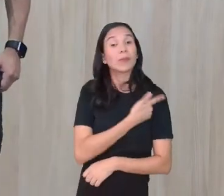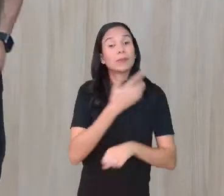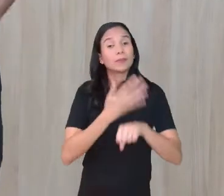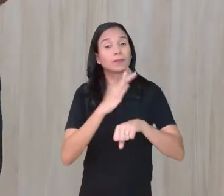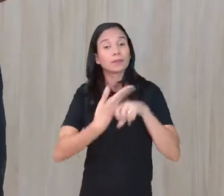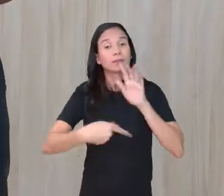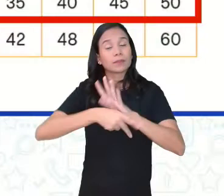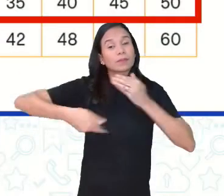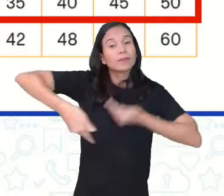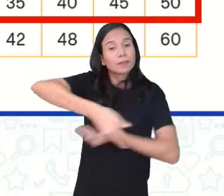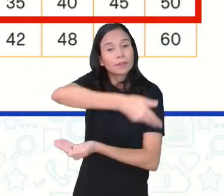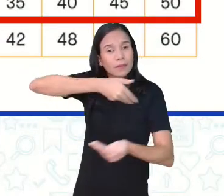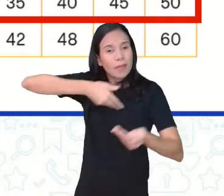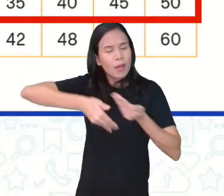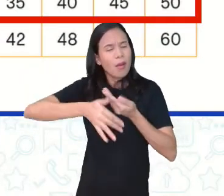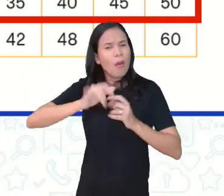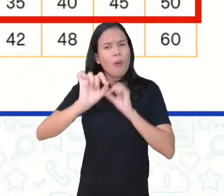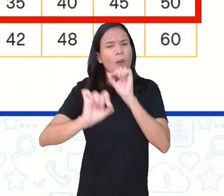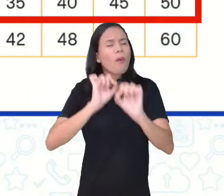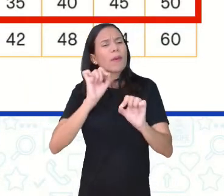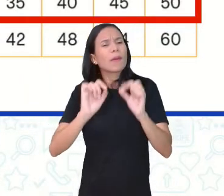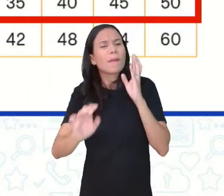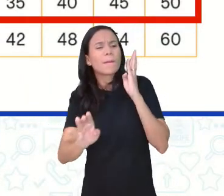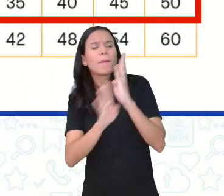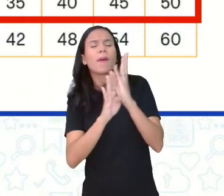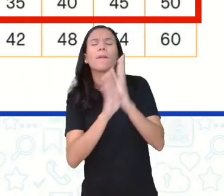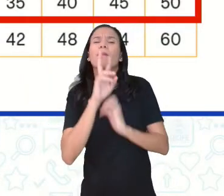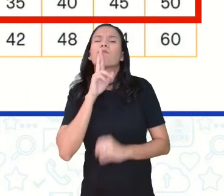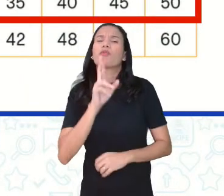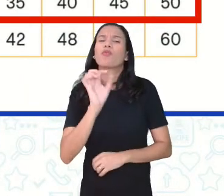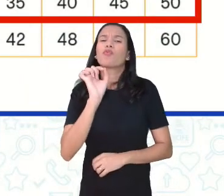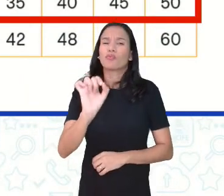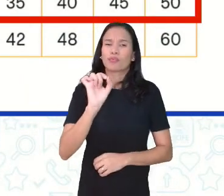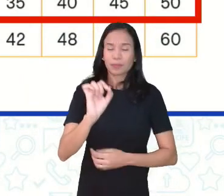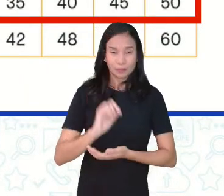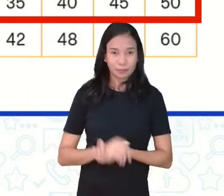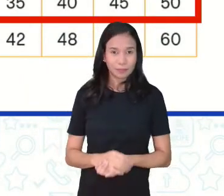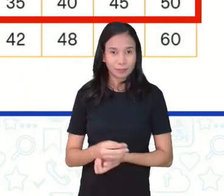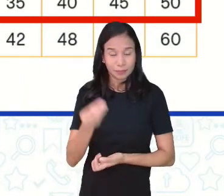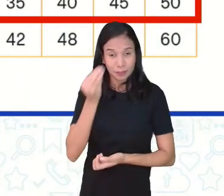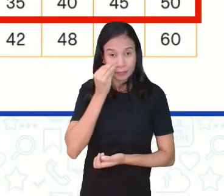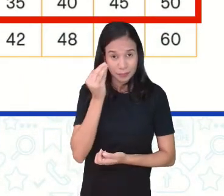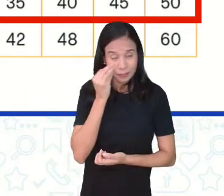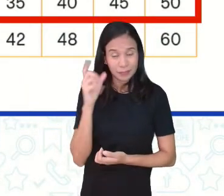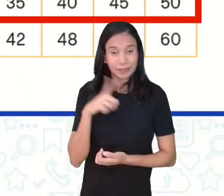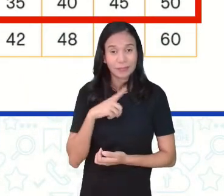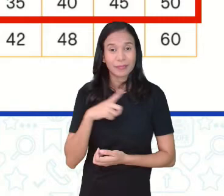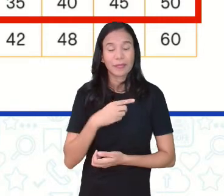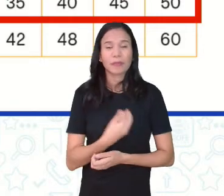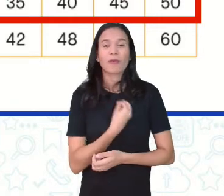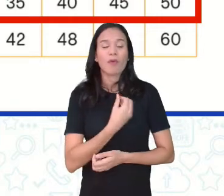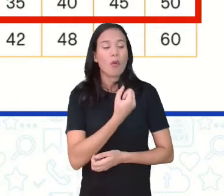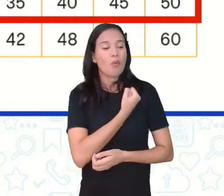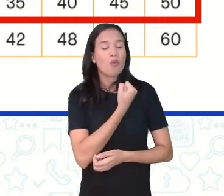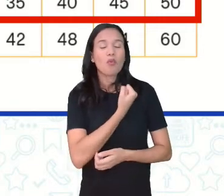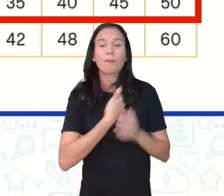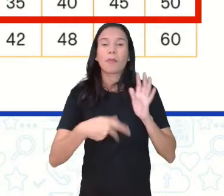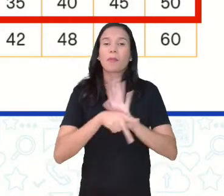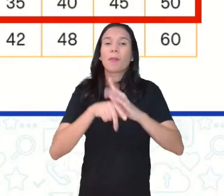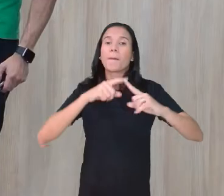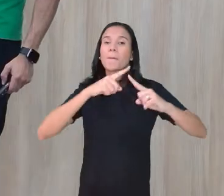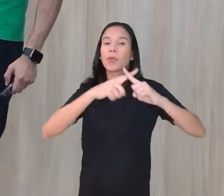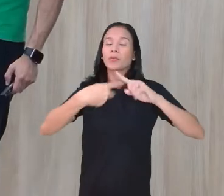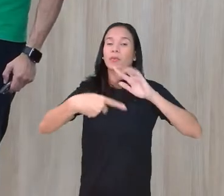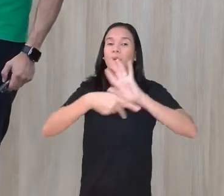essa relação aí, o que é que a gente está encontrando? Tá? Pode notar que quando eu pego os números naturais e multiplico